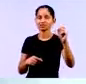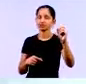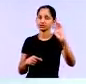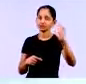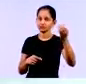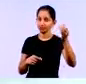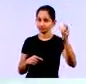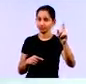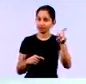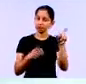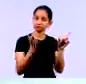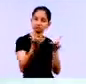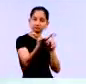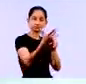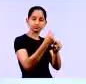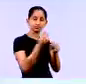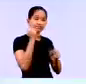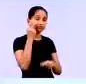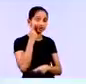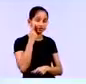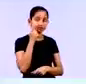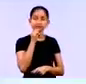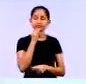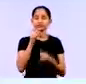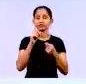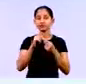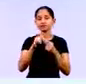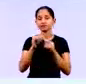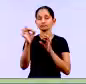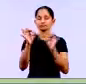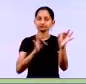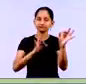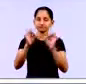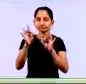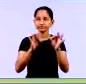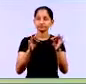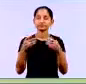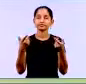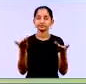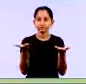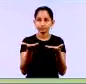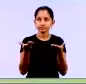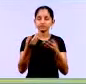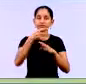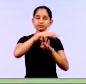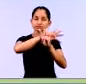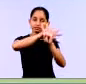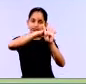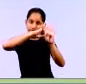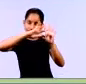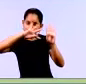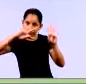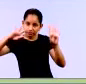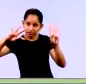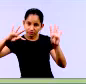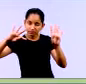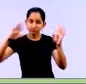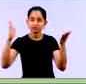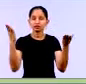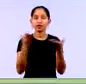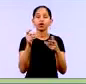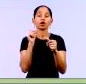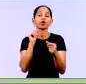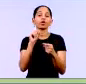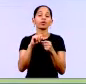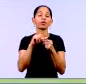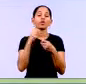5,50. Daí, nós vamos então para a nossa planilha. Então, para